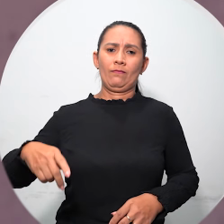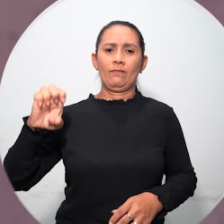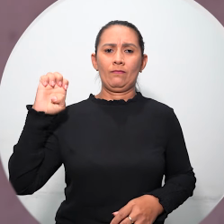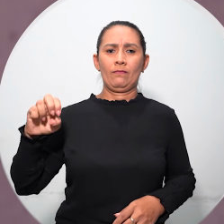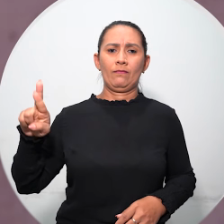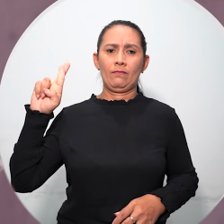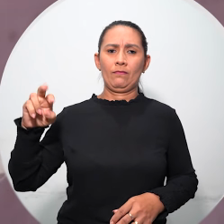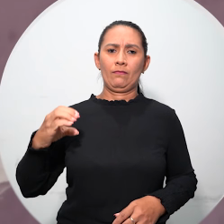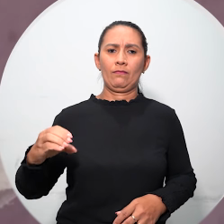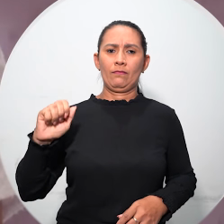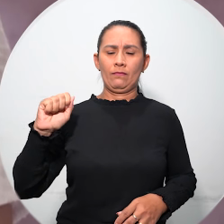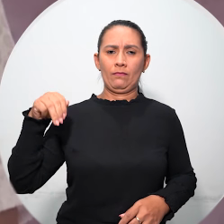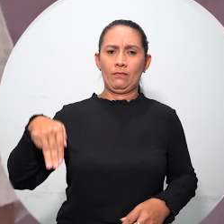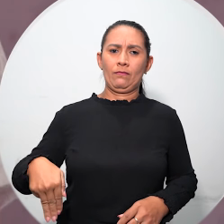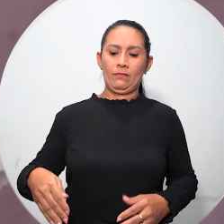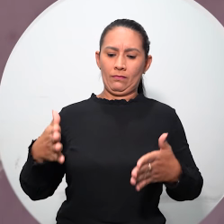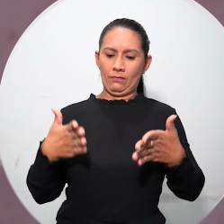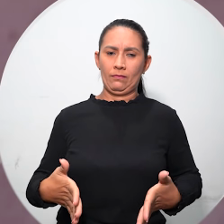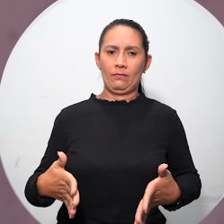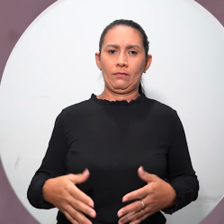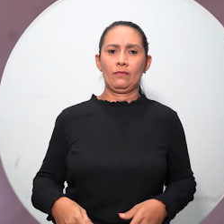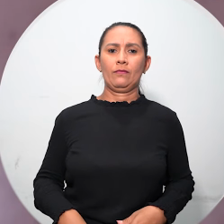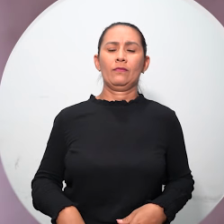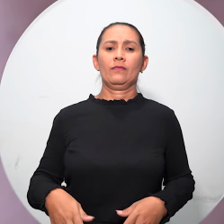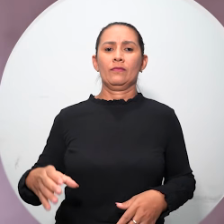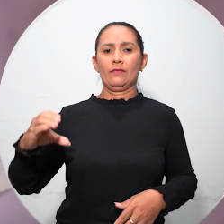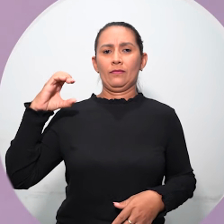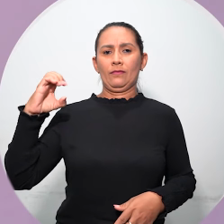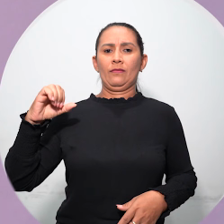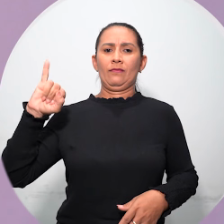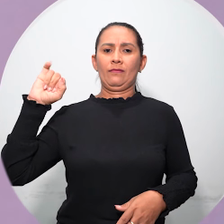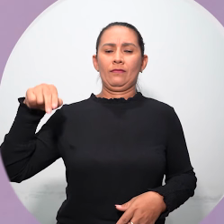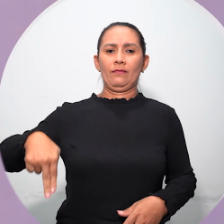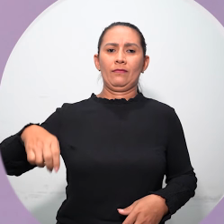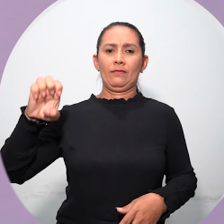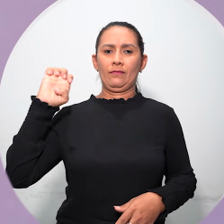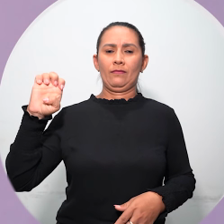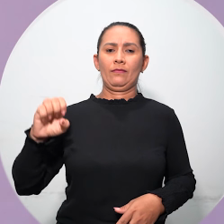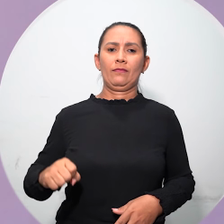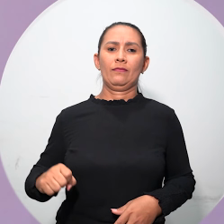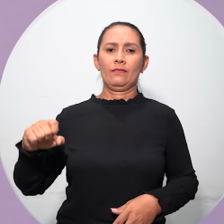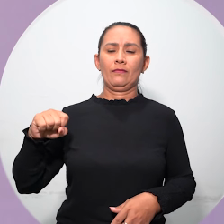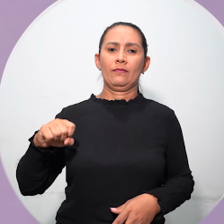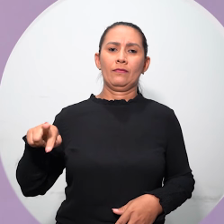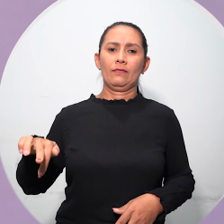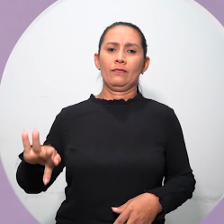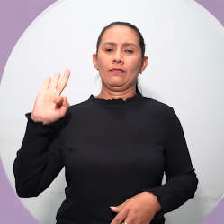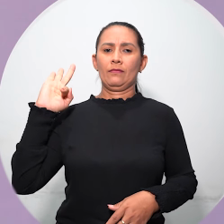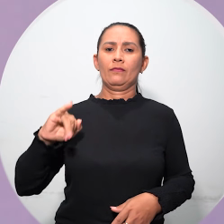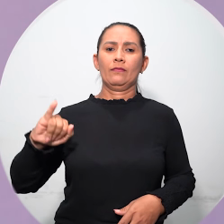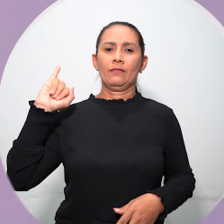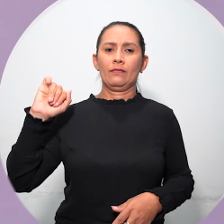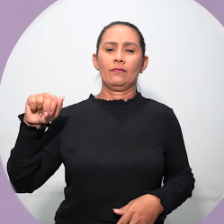né, observando, que era para prestar atenção o português dele, né? Eu achava isso muito interessante. E observava muito também, né,